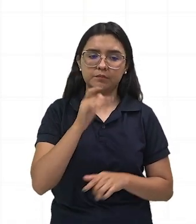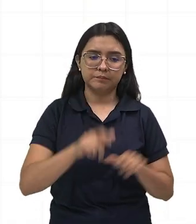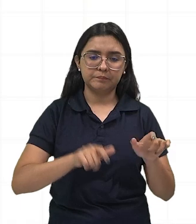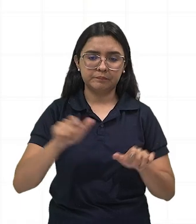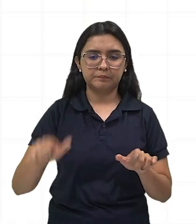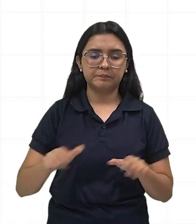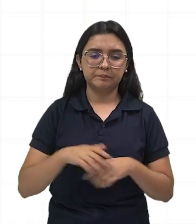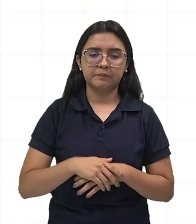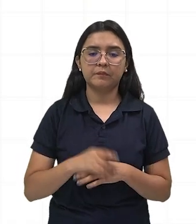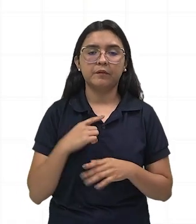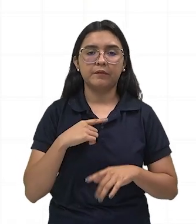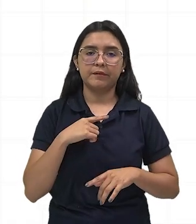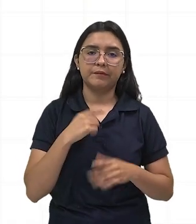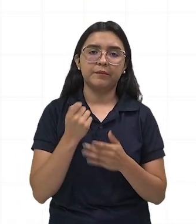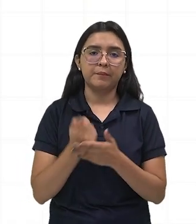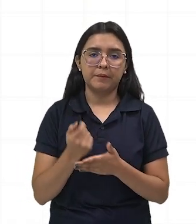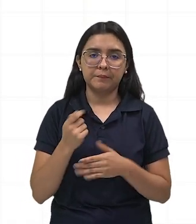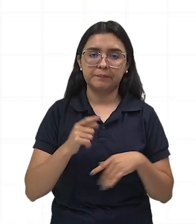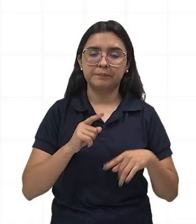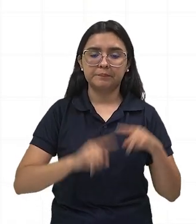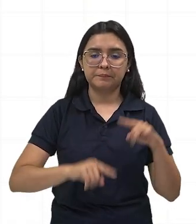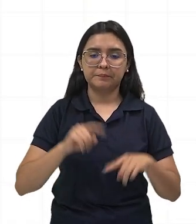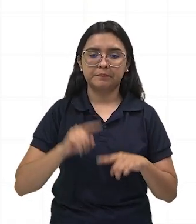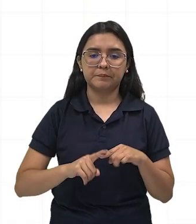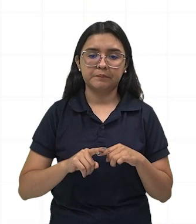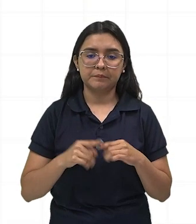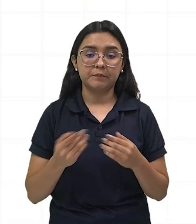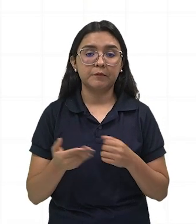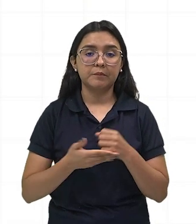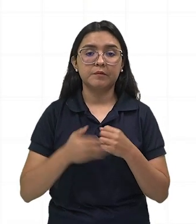aí da amostra.